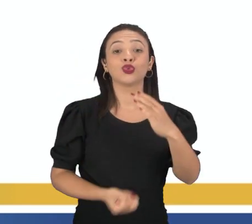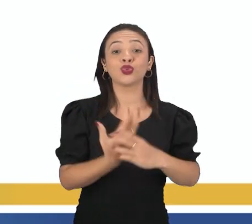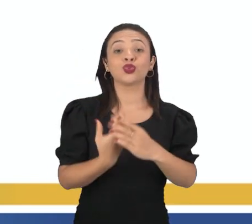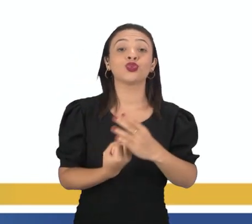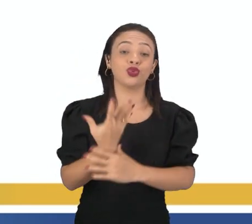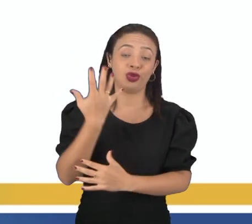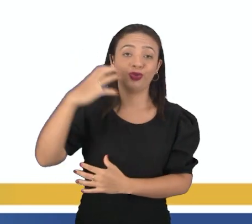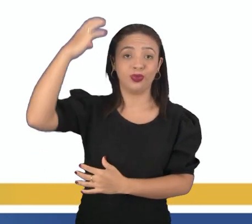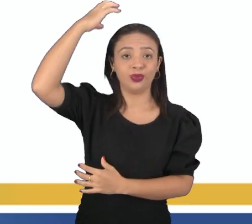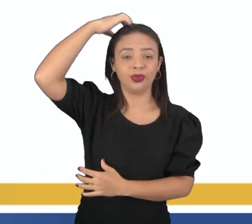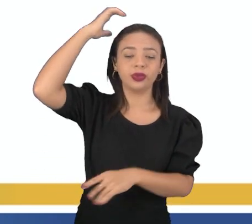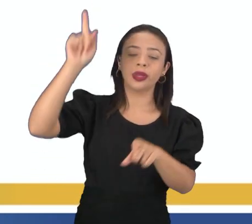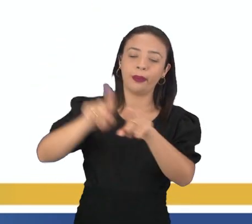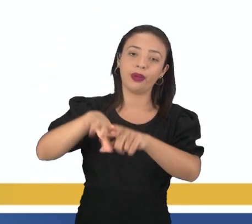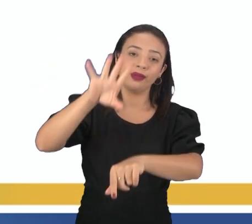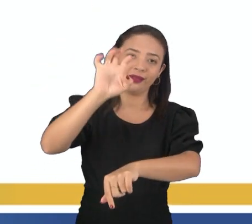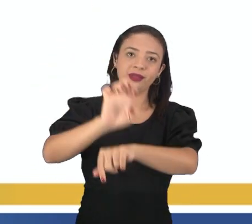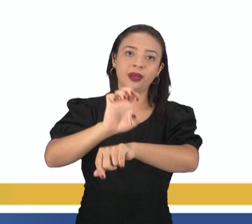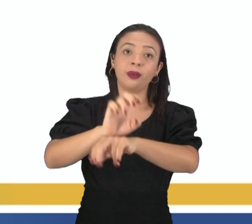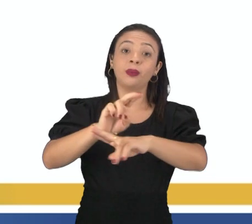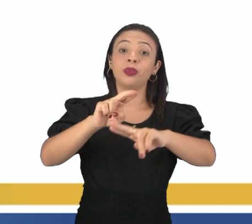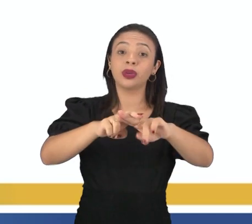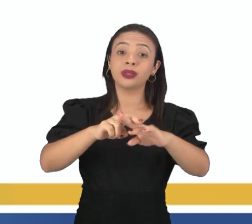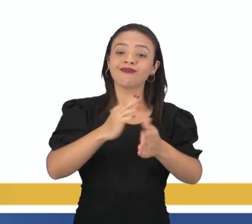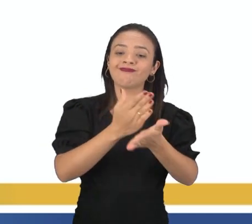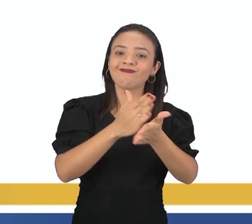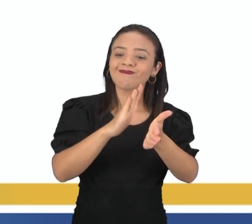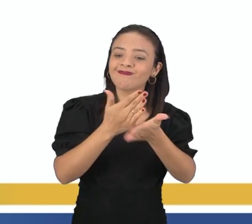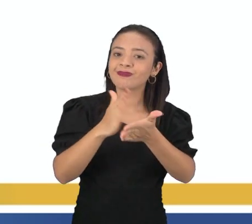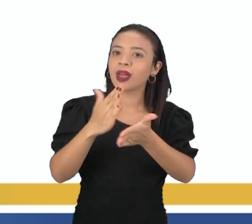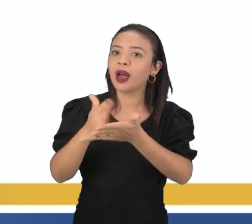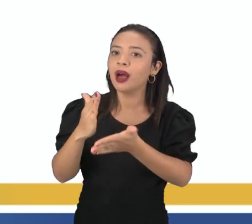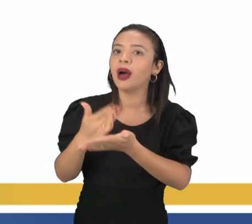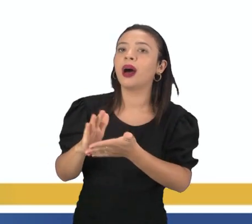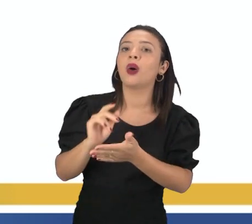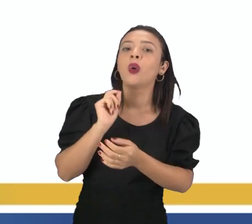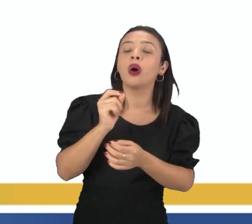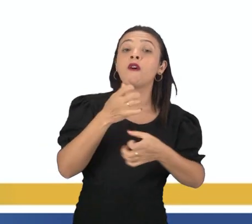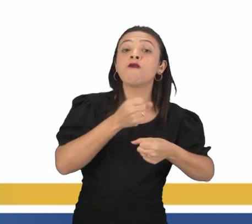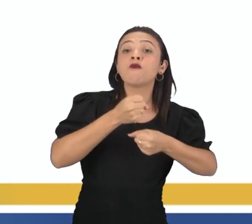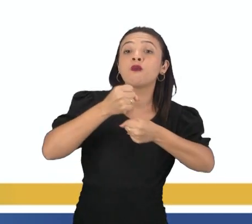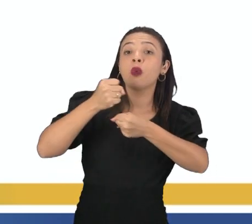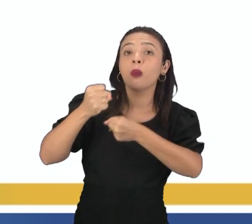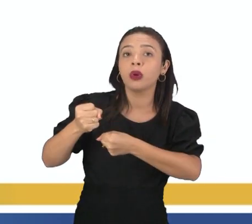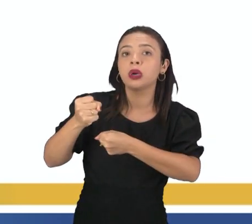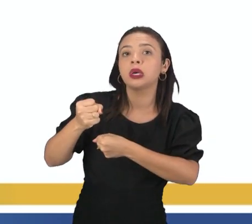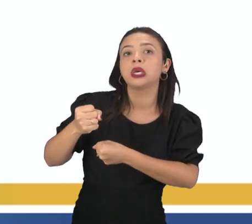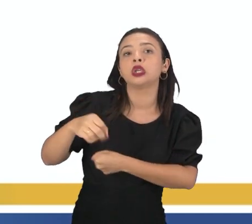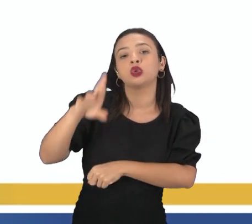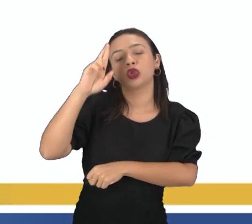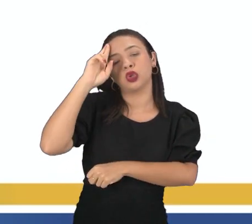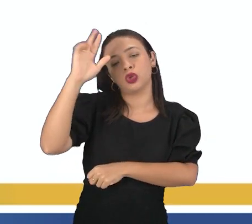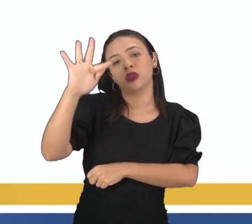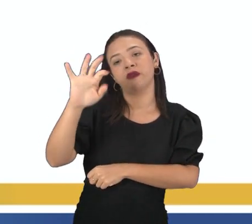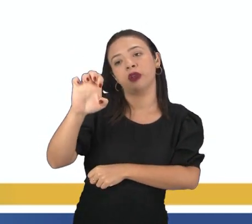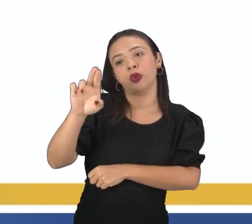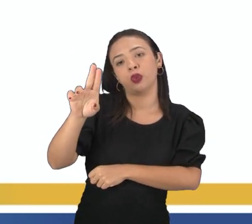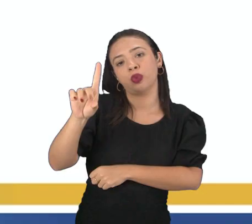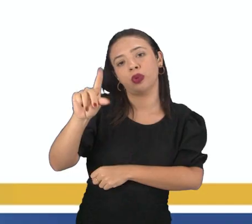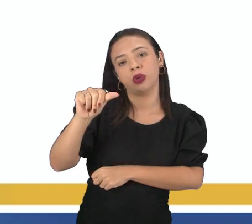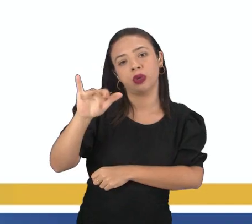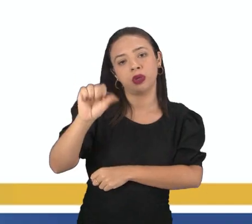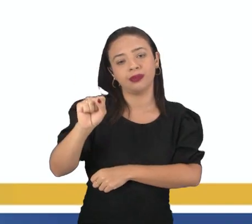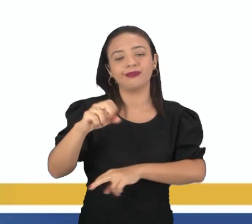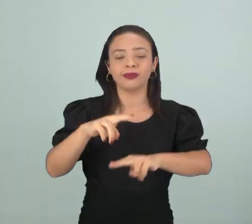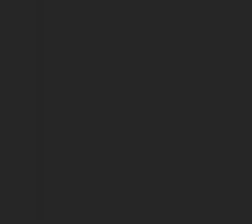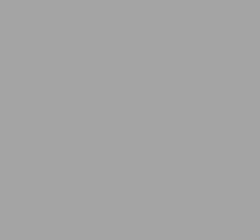nacionais. Assim, foram se extinguindo o domínio dos senhores feudais no período medieval e dando início à